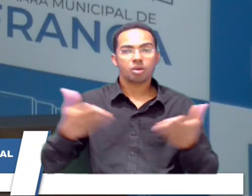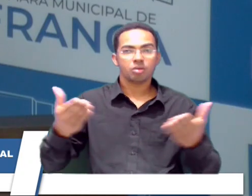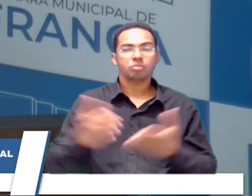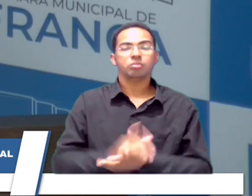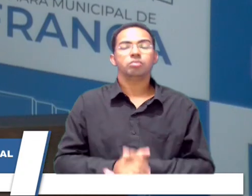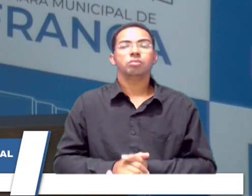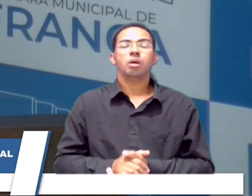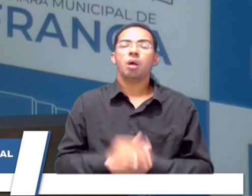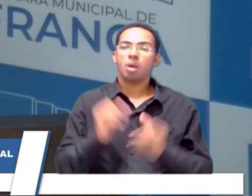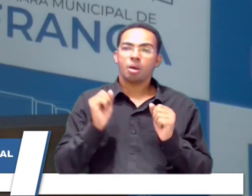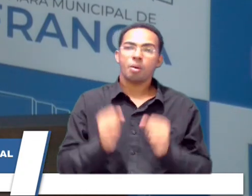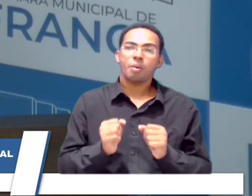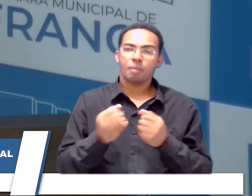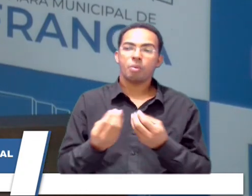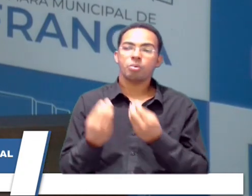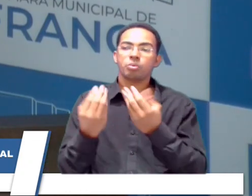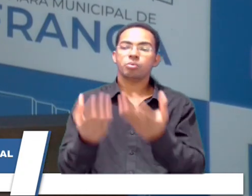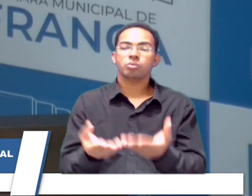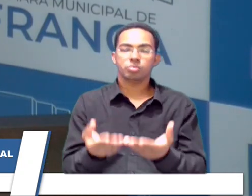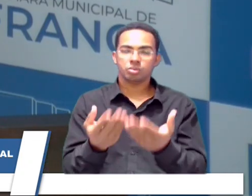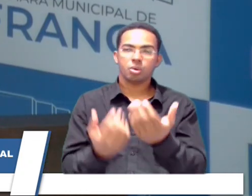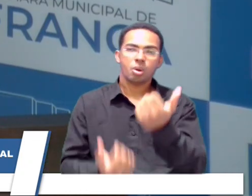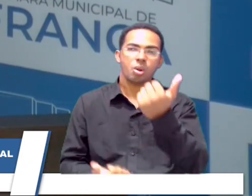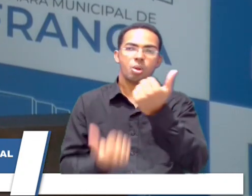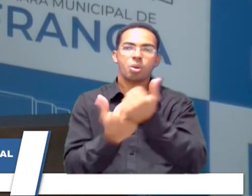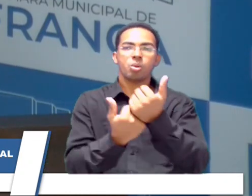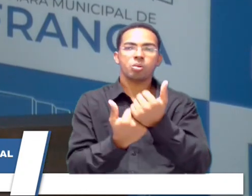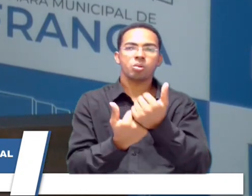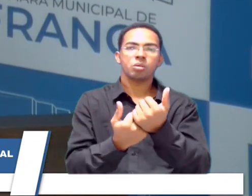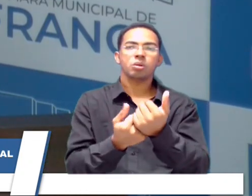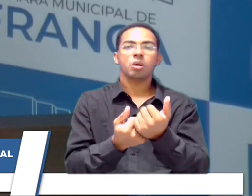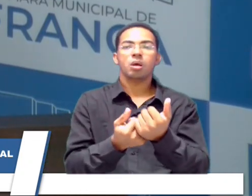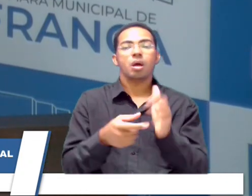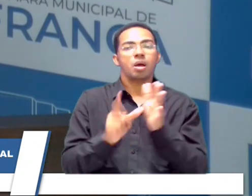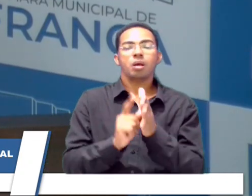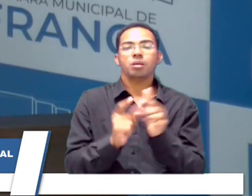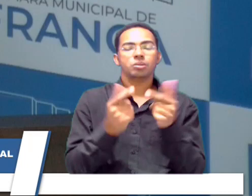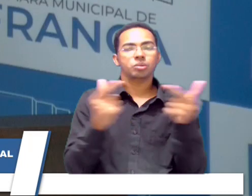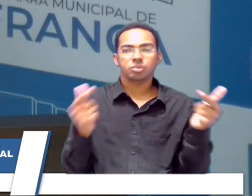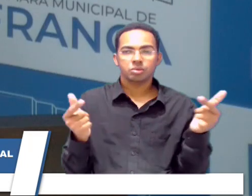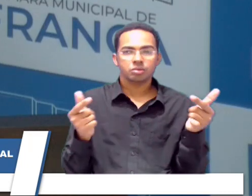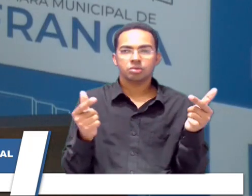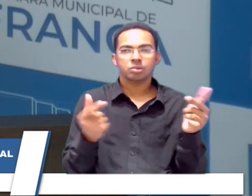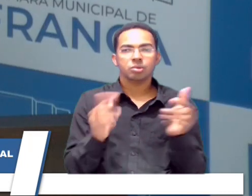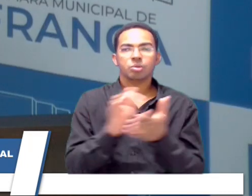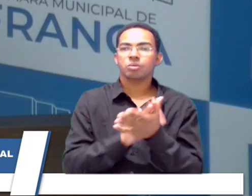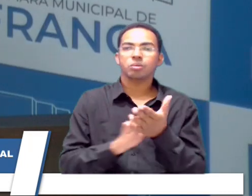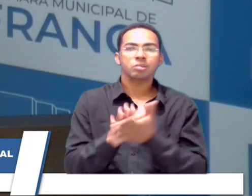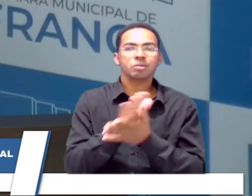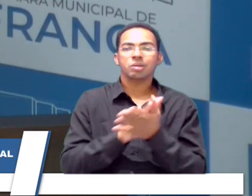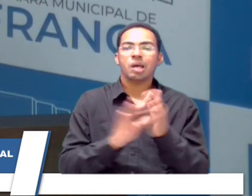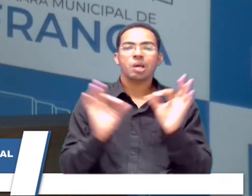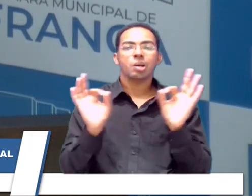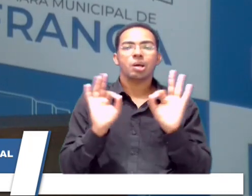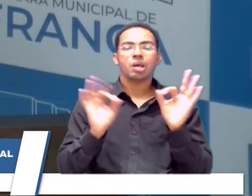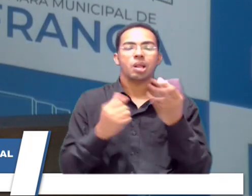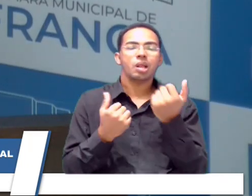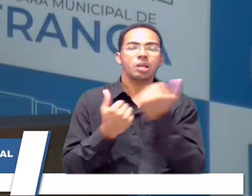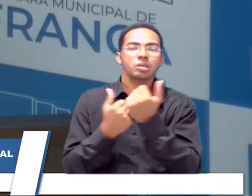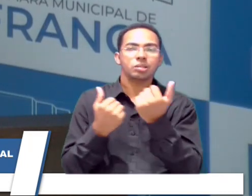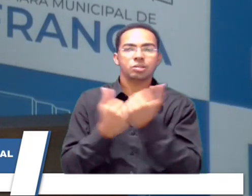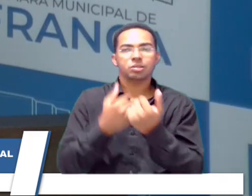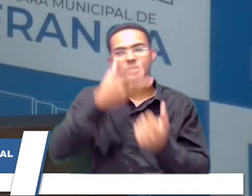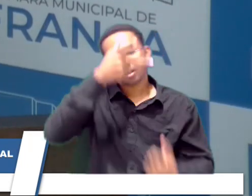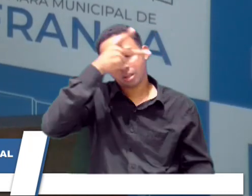gente pode dar para eles um suporte, né? Porque a gente não tinha nenhuma ajuda, né? Da